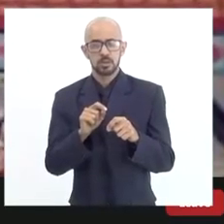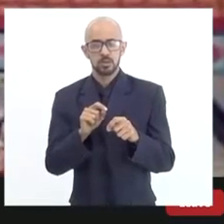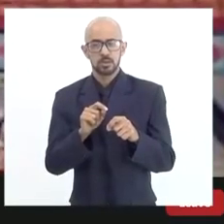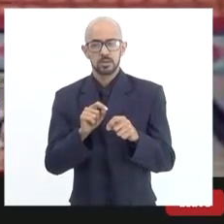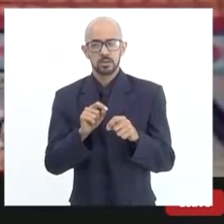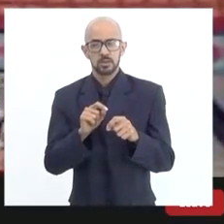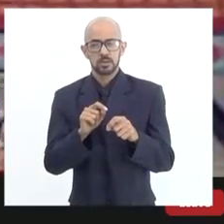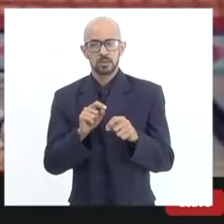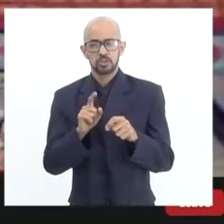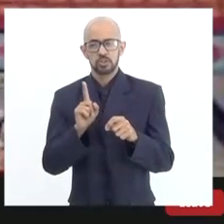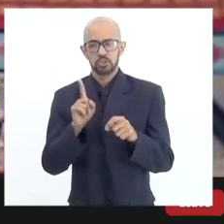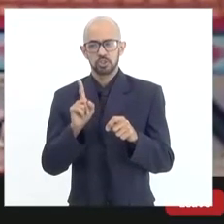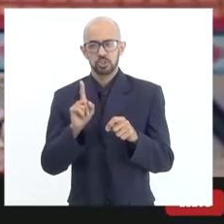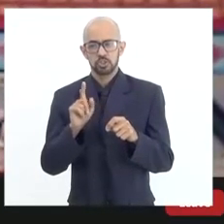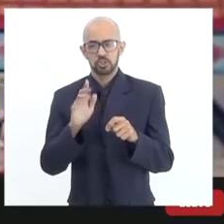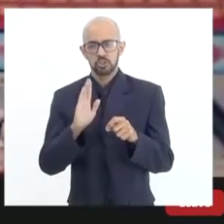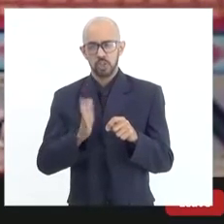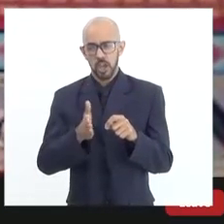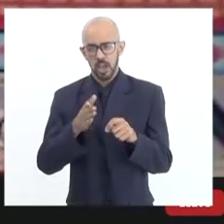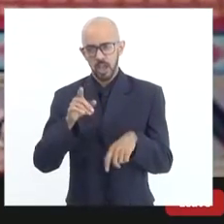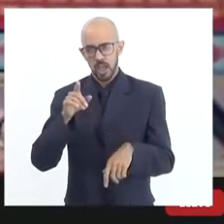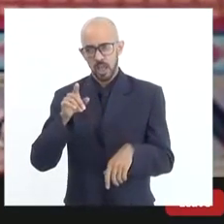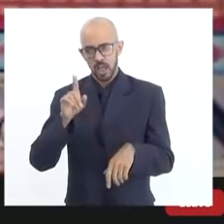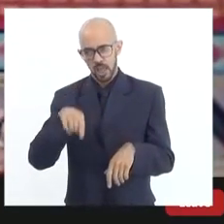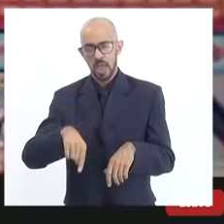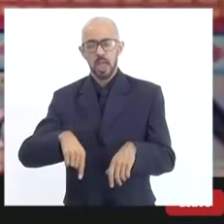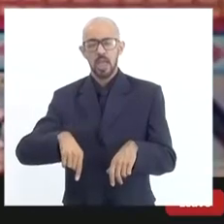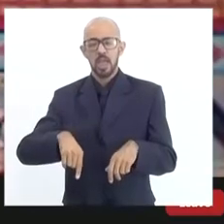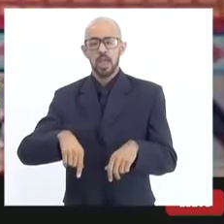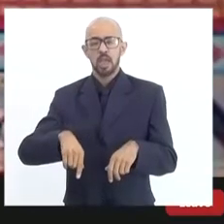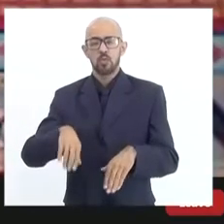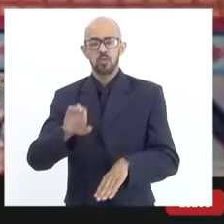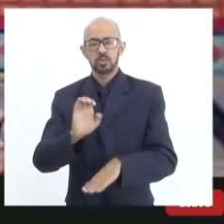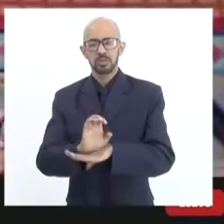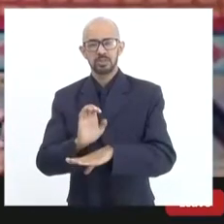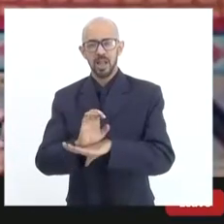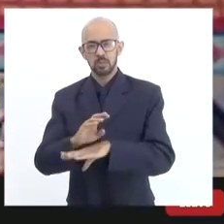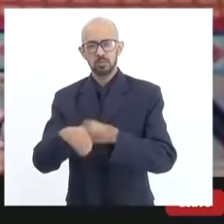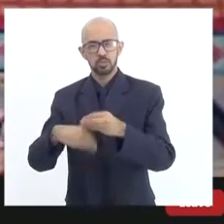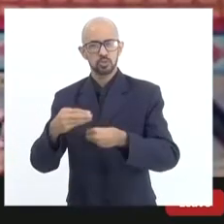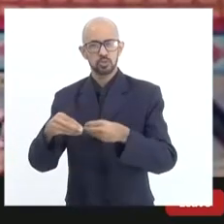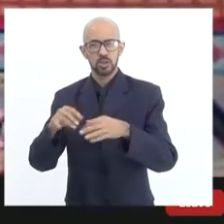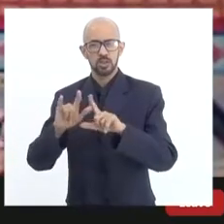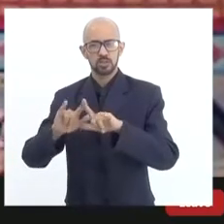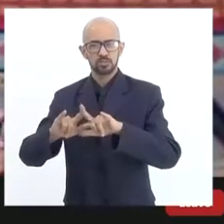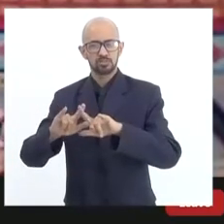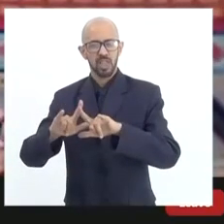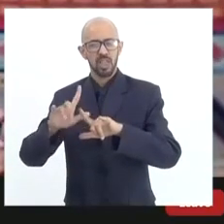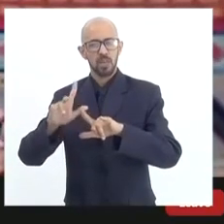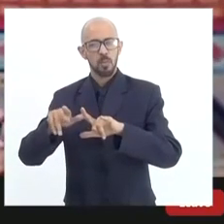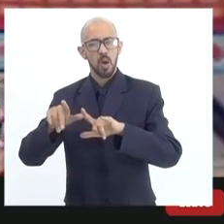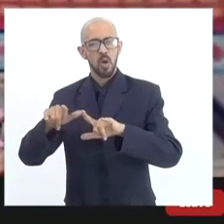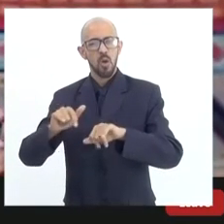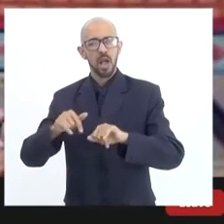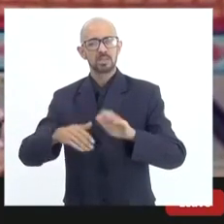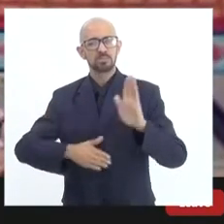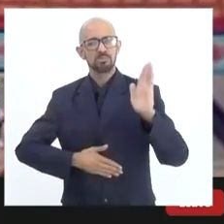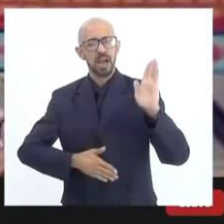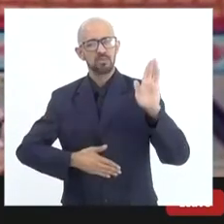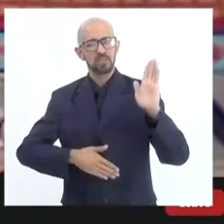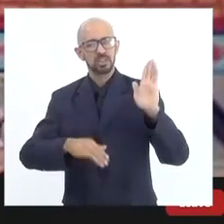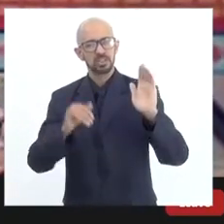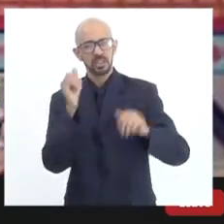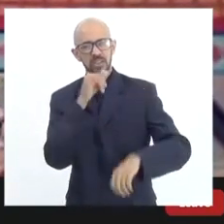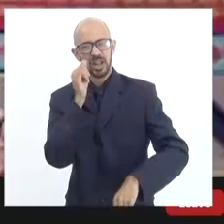que já é um Estado narcomiliciano, similar às máfias italianas. Então, com